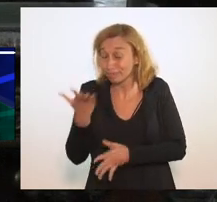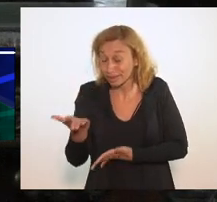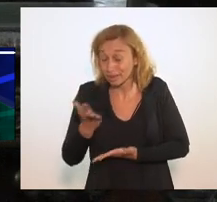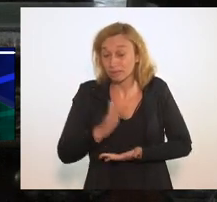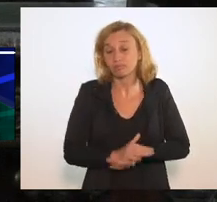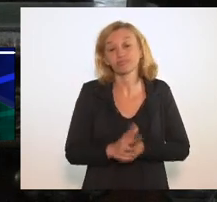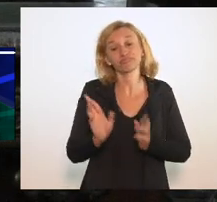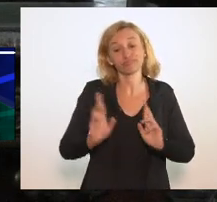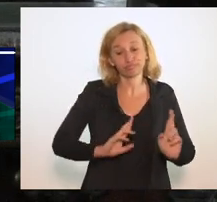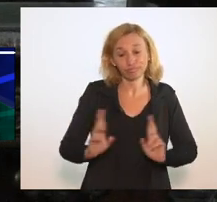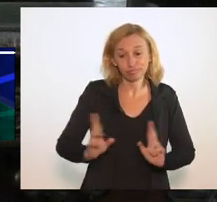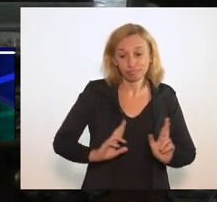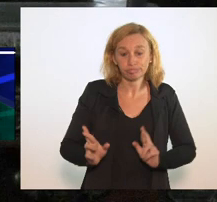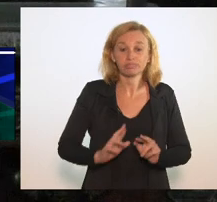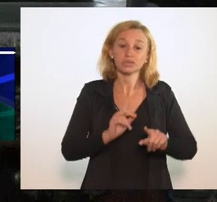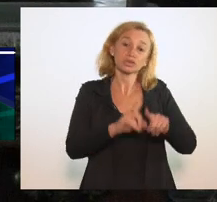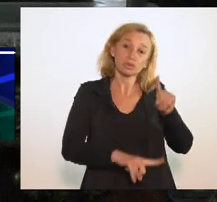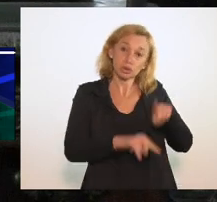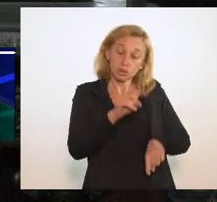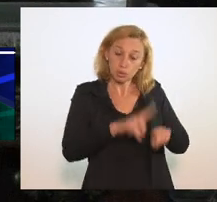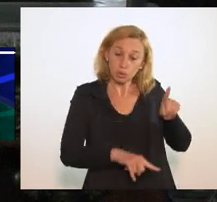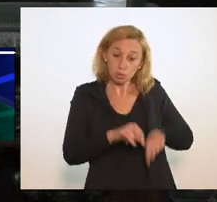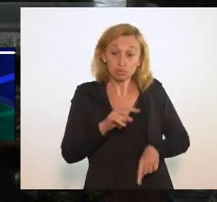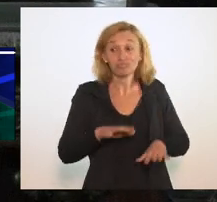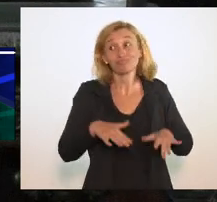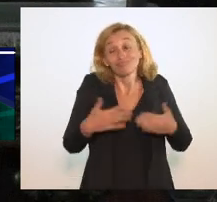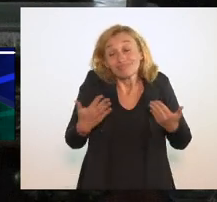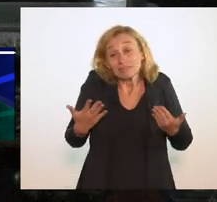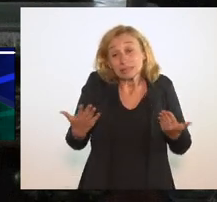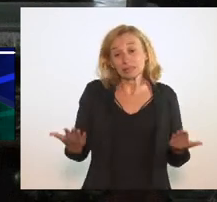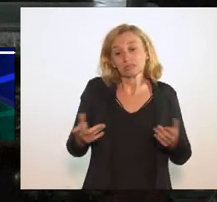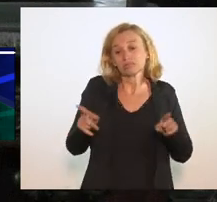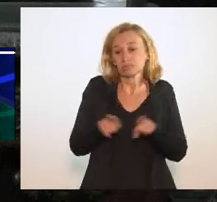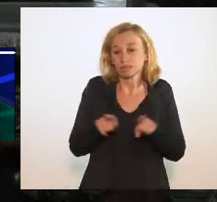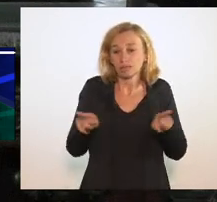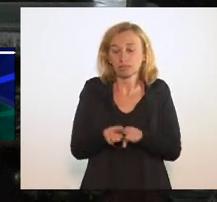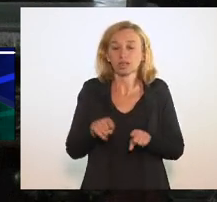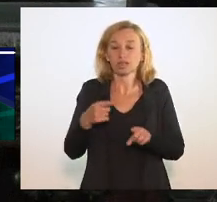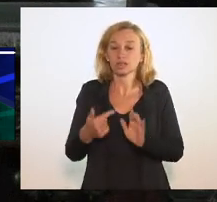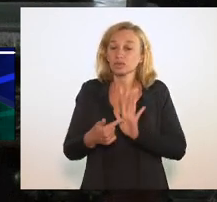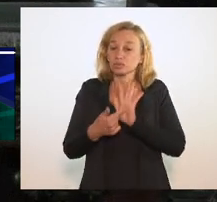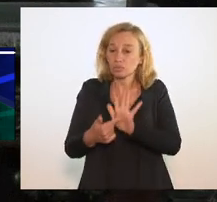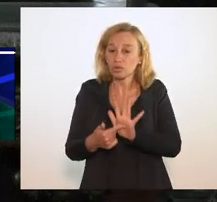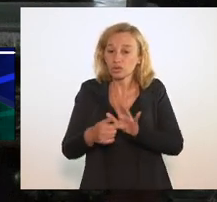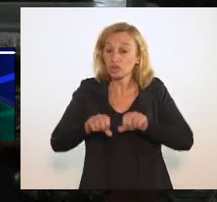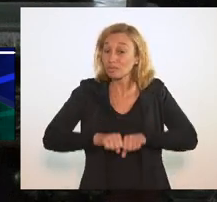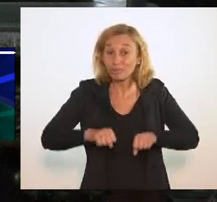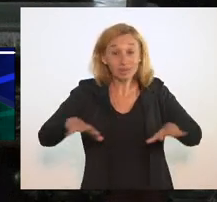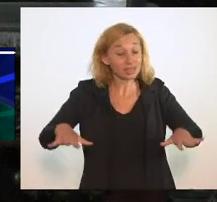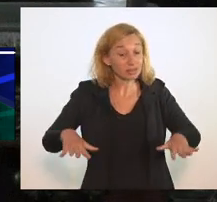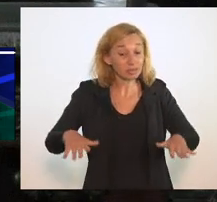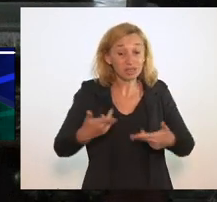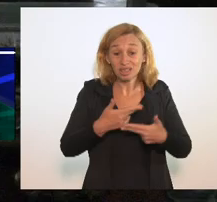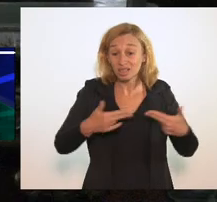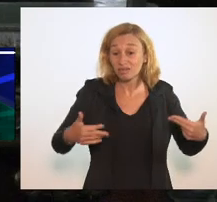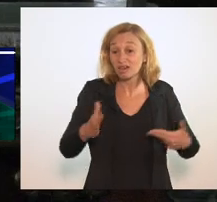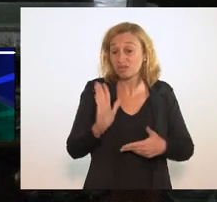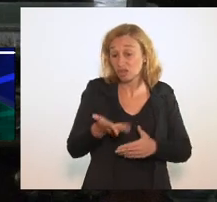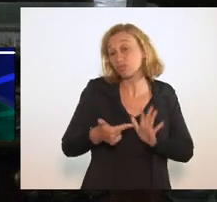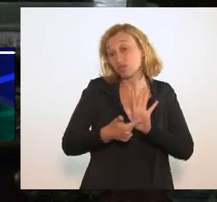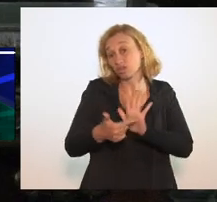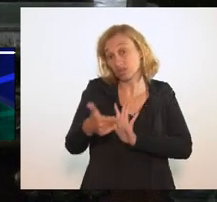em relação a esses equipamentos, mas também reflexos da pandemia que muitos já colocaram